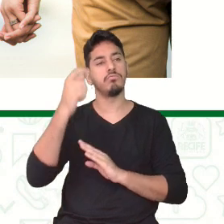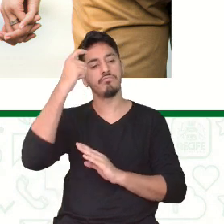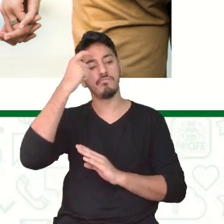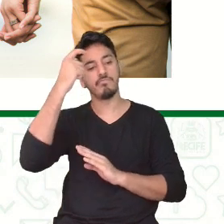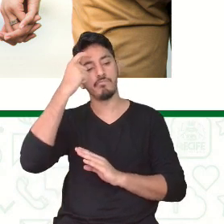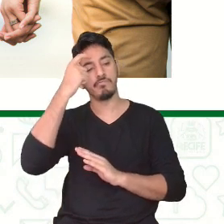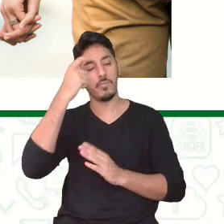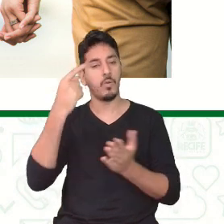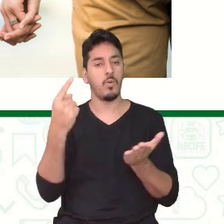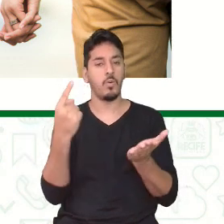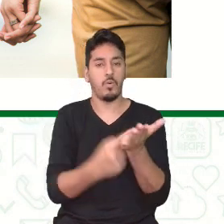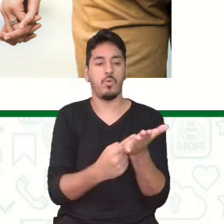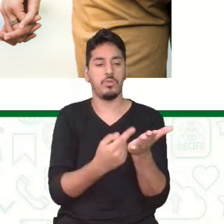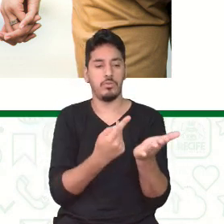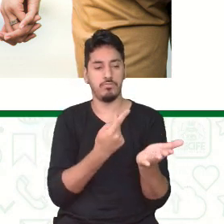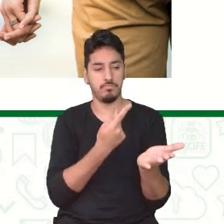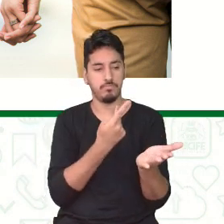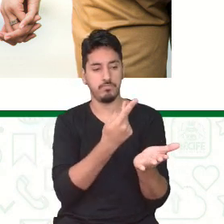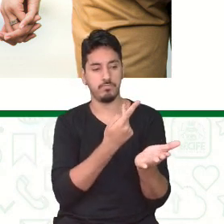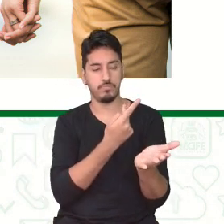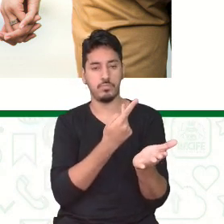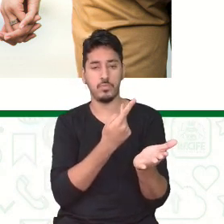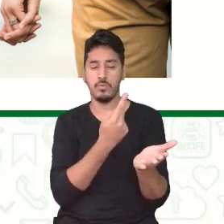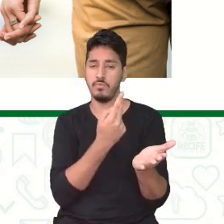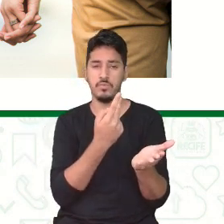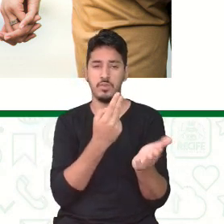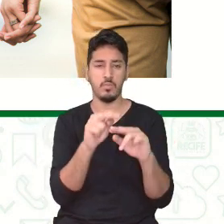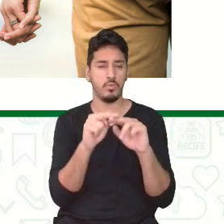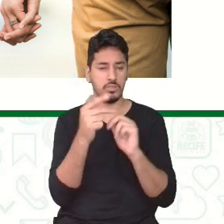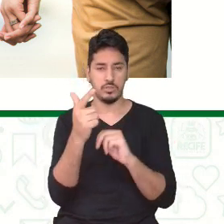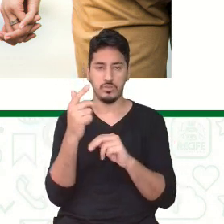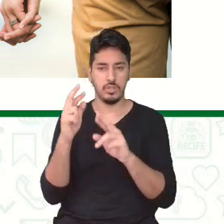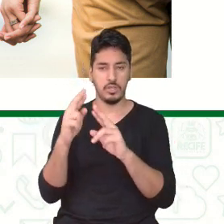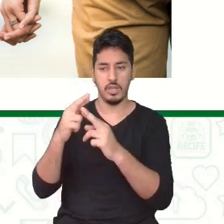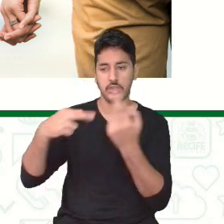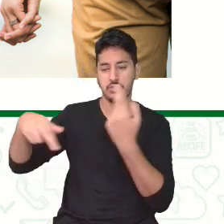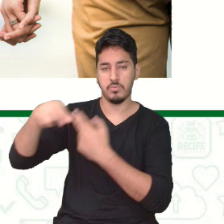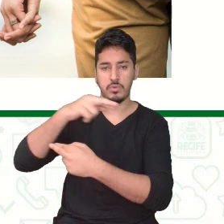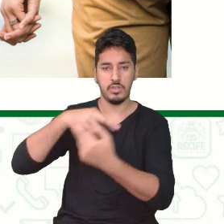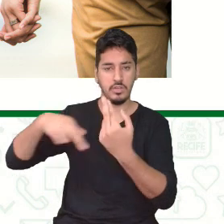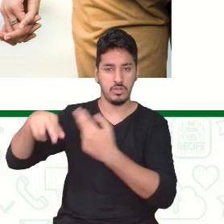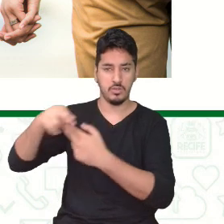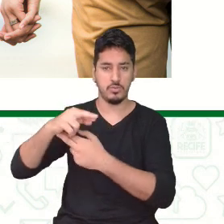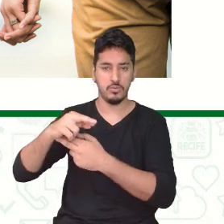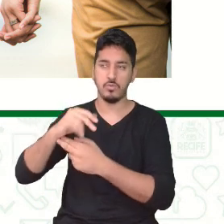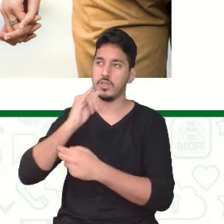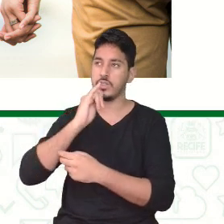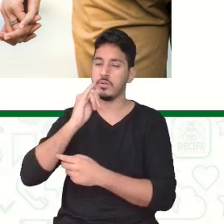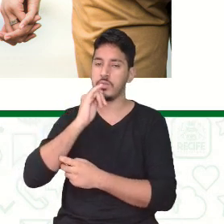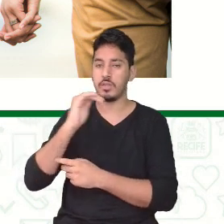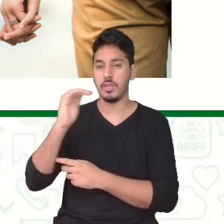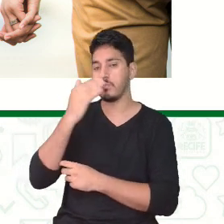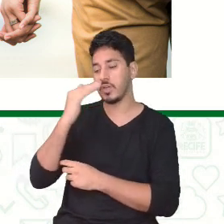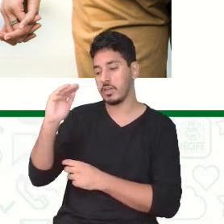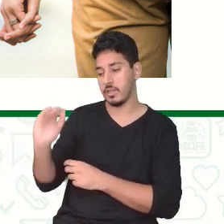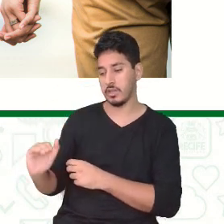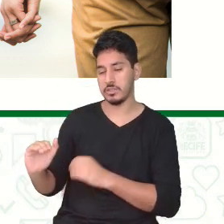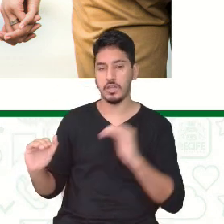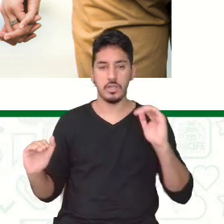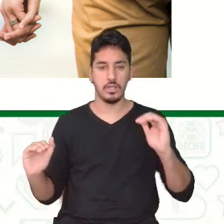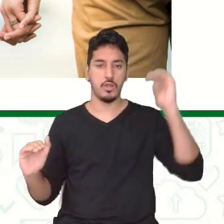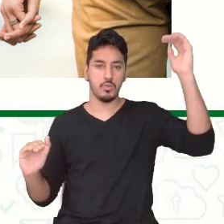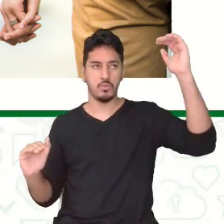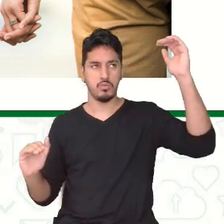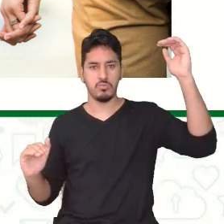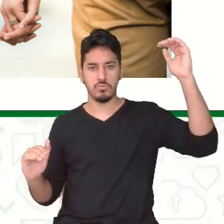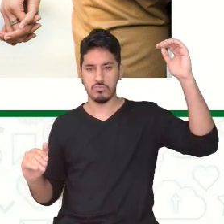devem concordar. Por isso que não existe relacionamento sexual entre crianças e adultos, por exemplo.